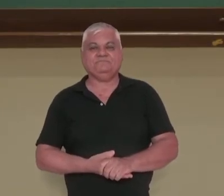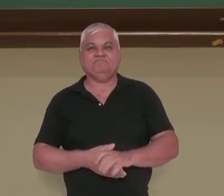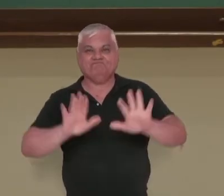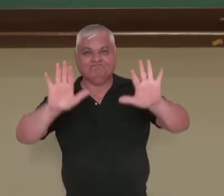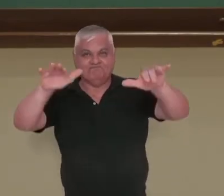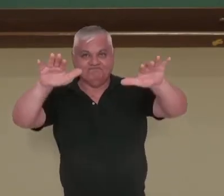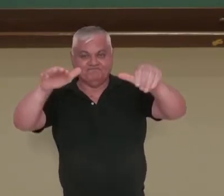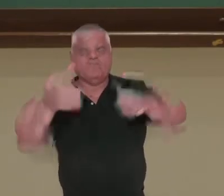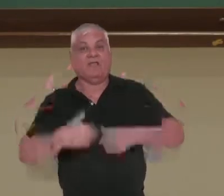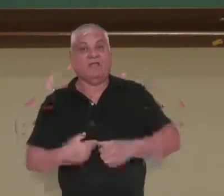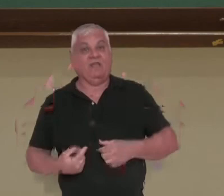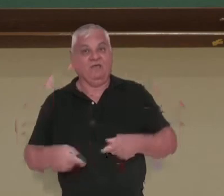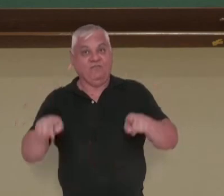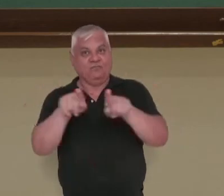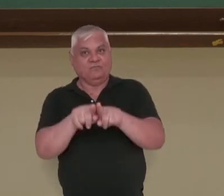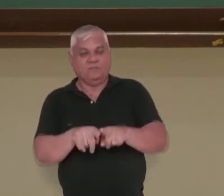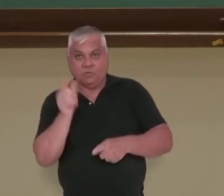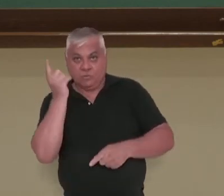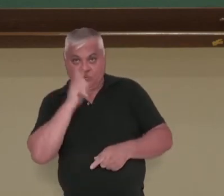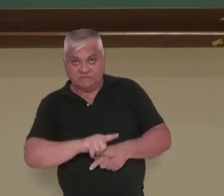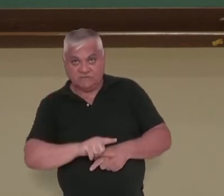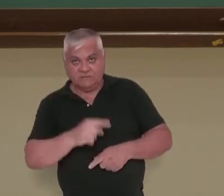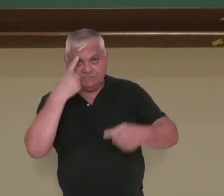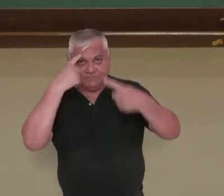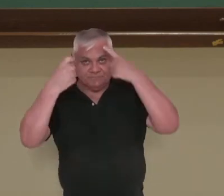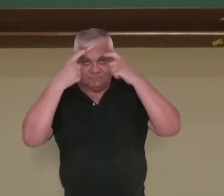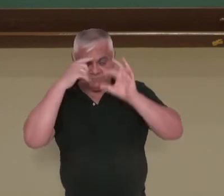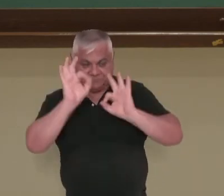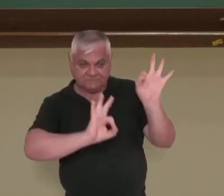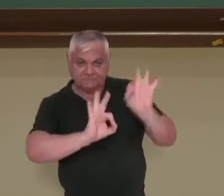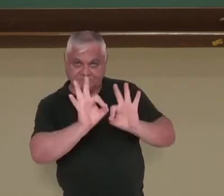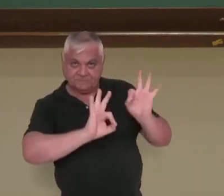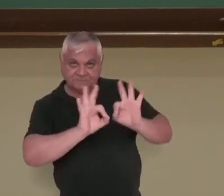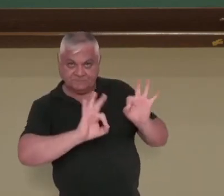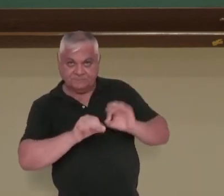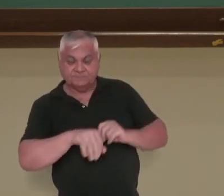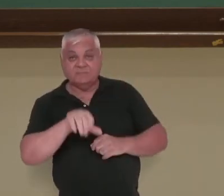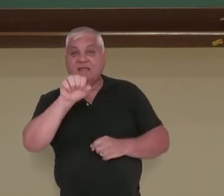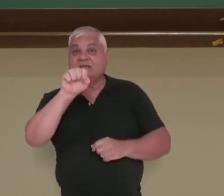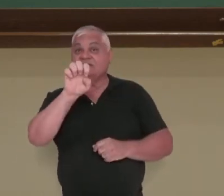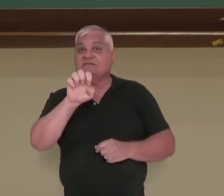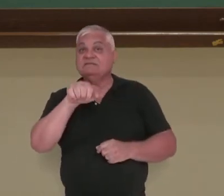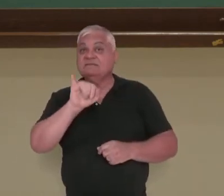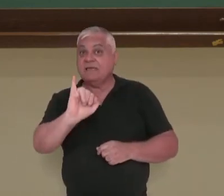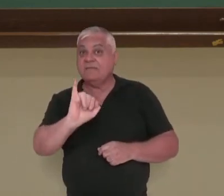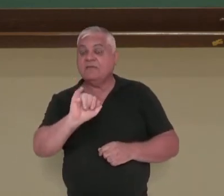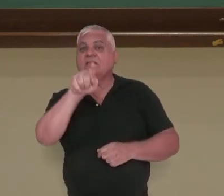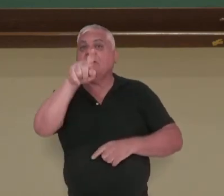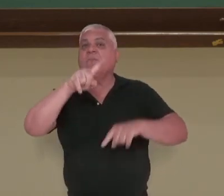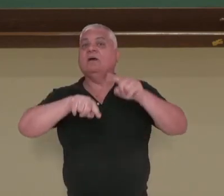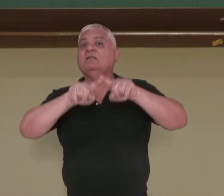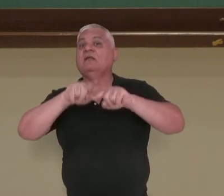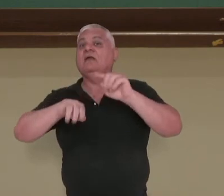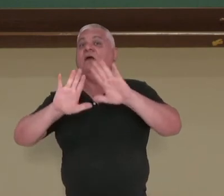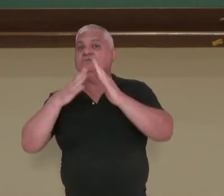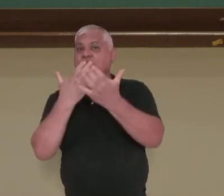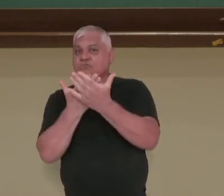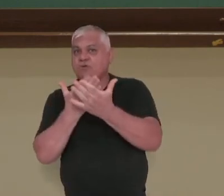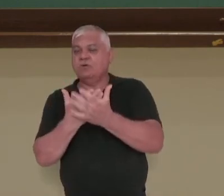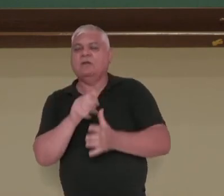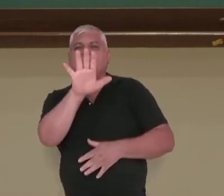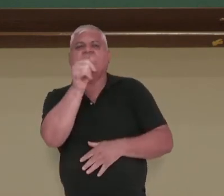Pessoal, voltamos. Conseguiram criar um jogo semi-cooperativo com o material que vocês têm na escola? Vamos a um